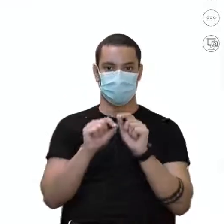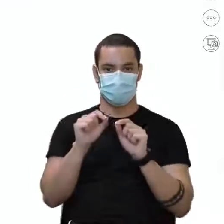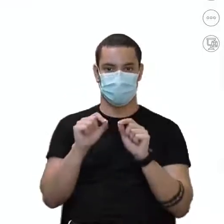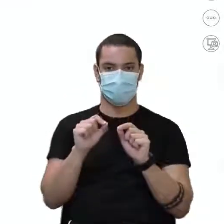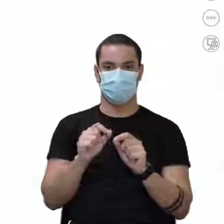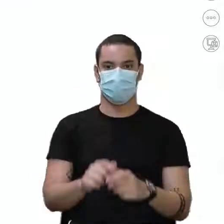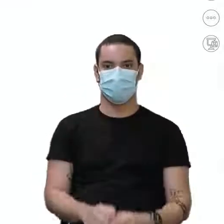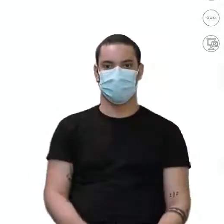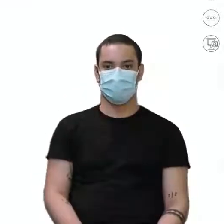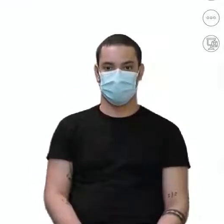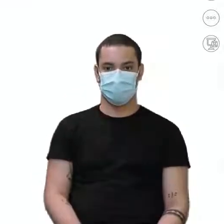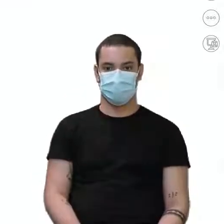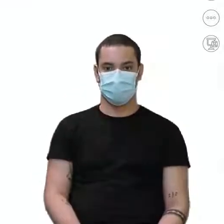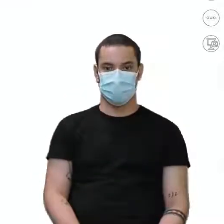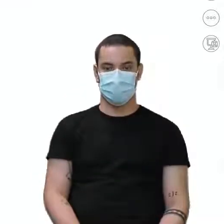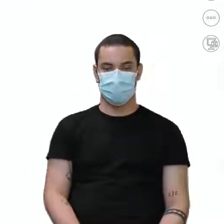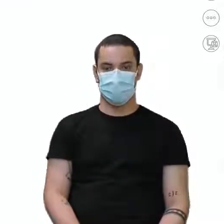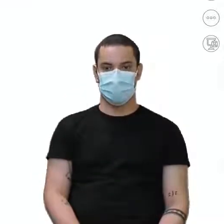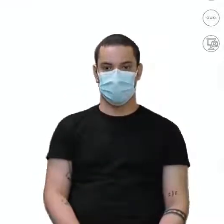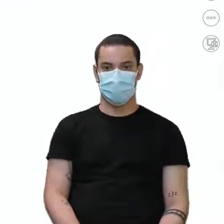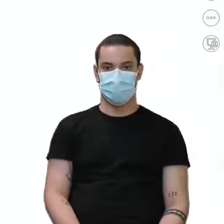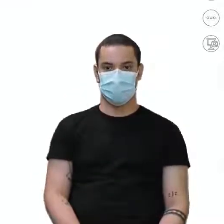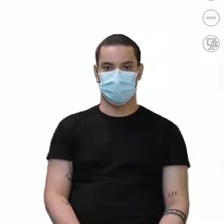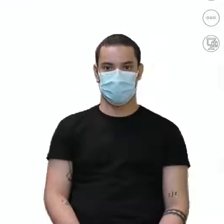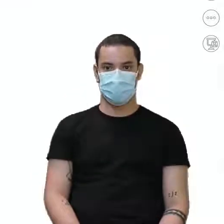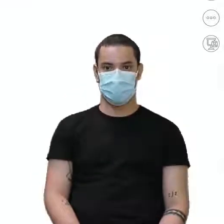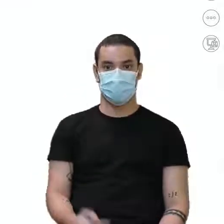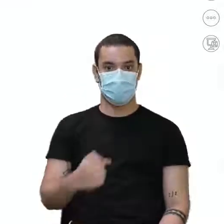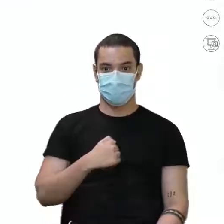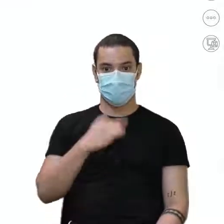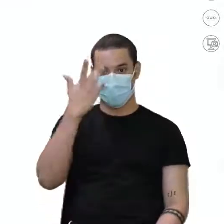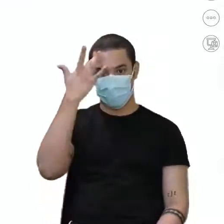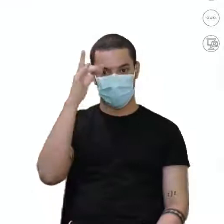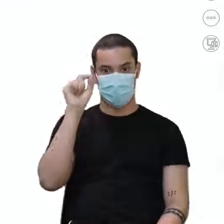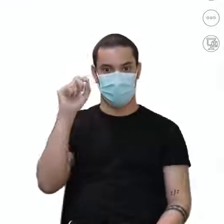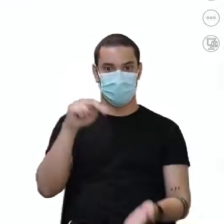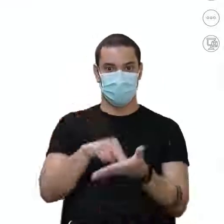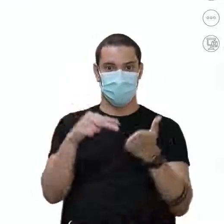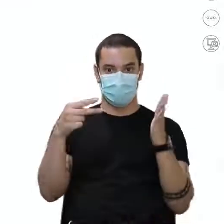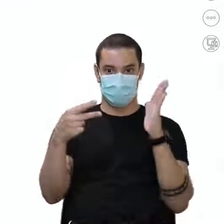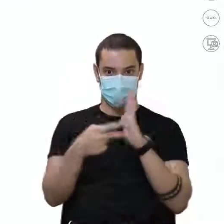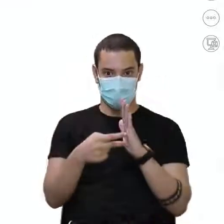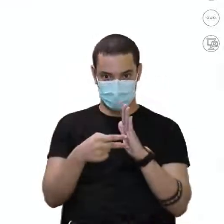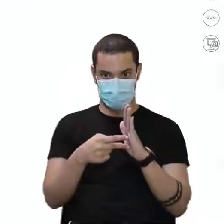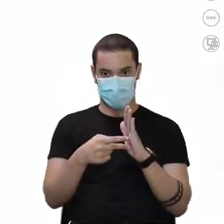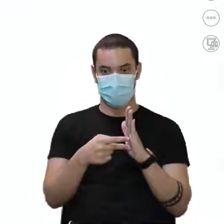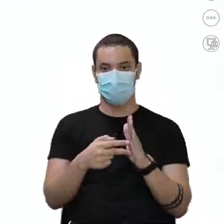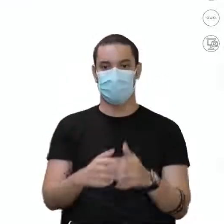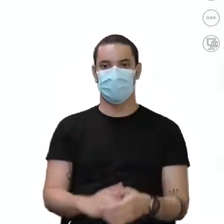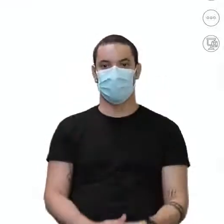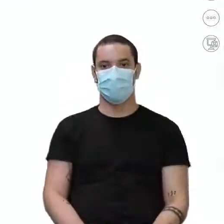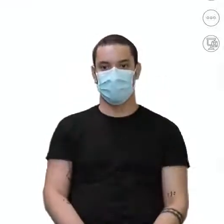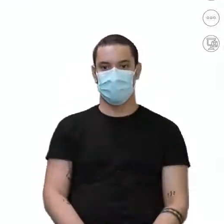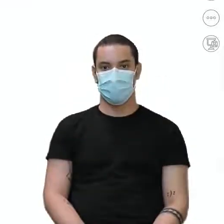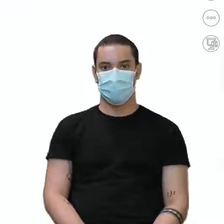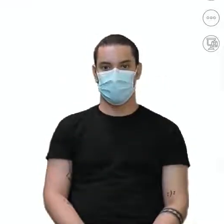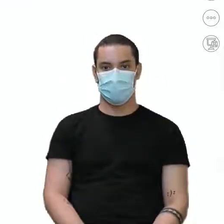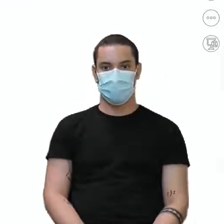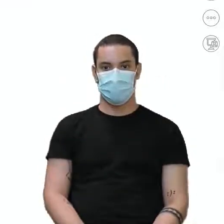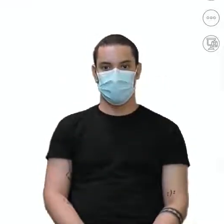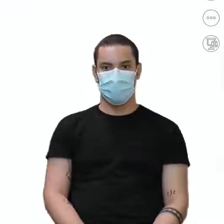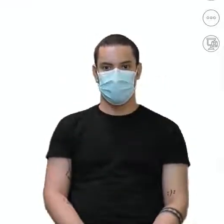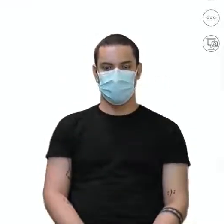been thinking. Que eu não sabia dizer o que significava essa situação, tinha esquecido. E aí a situação é